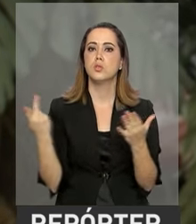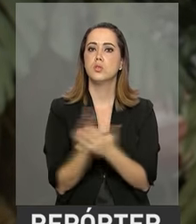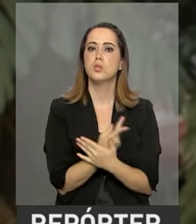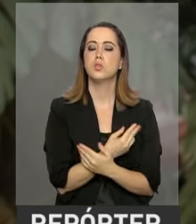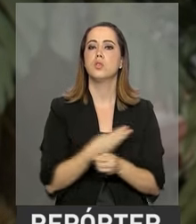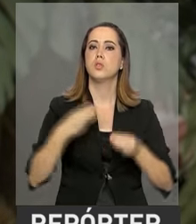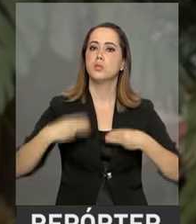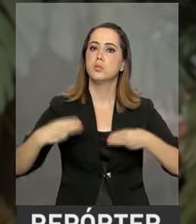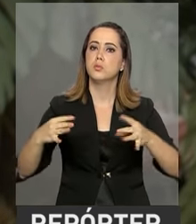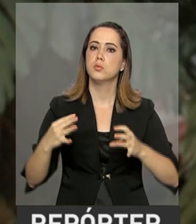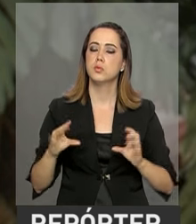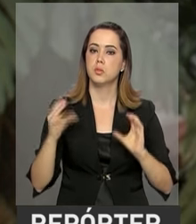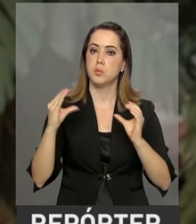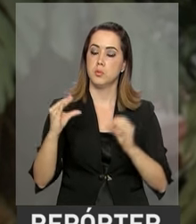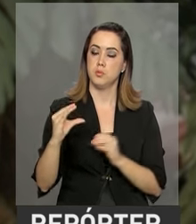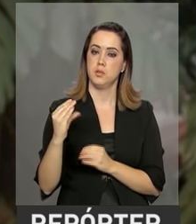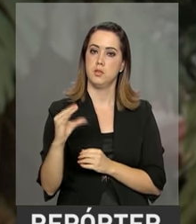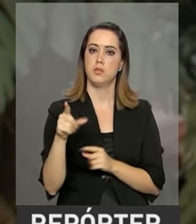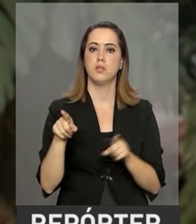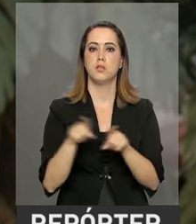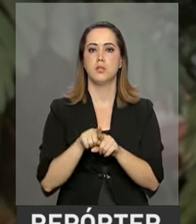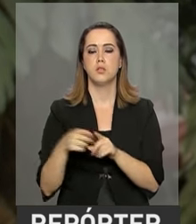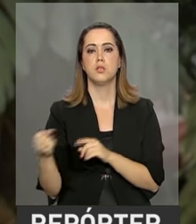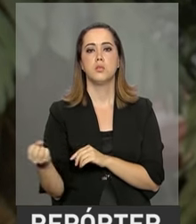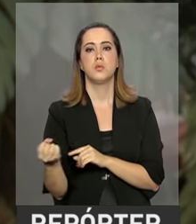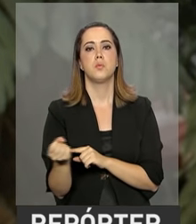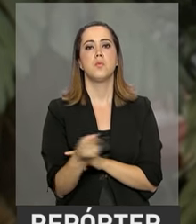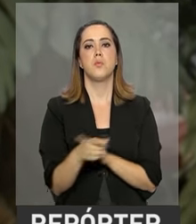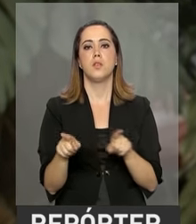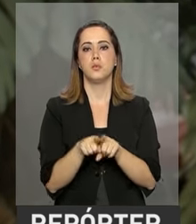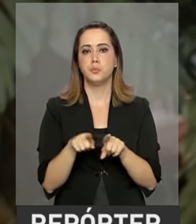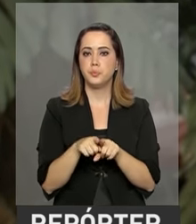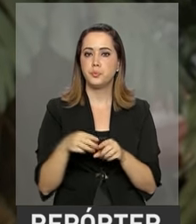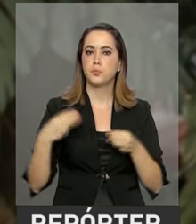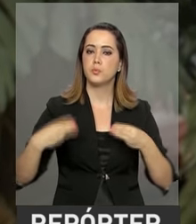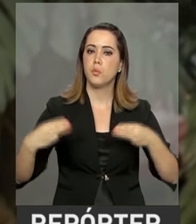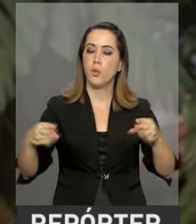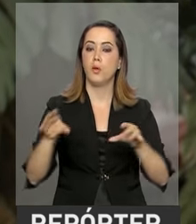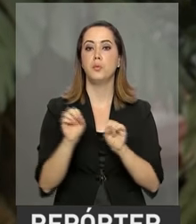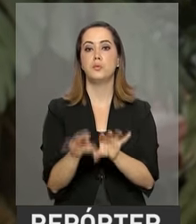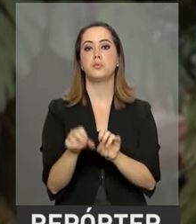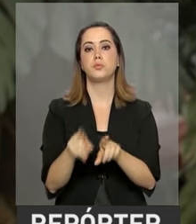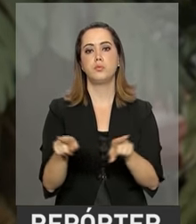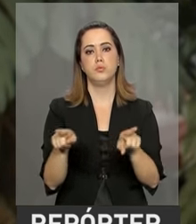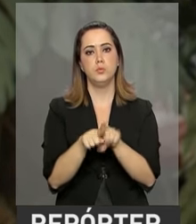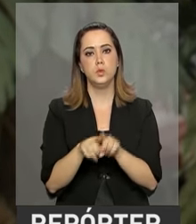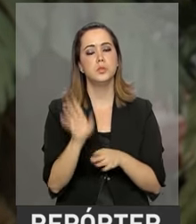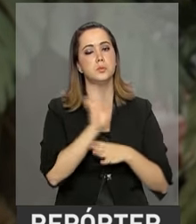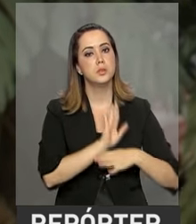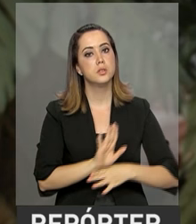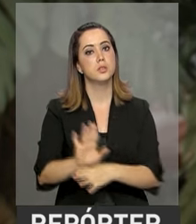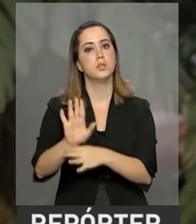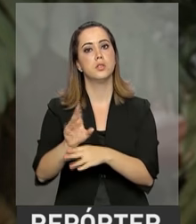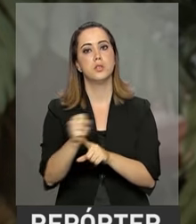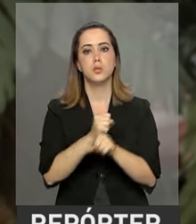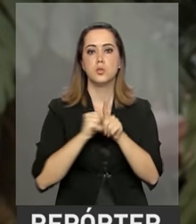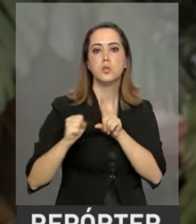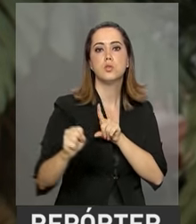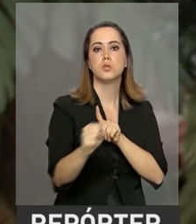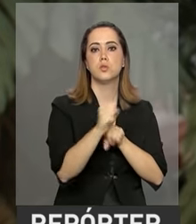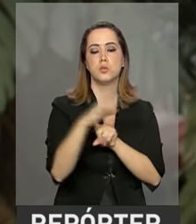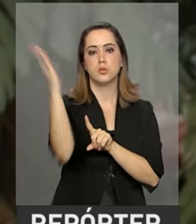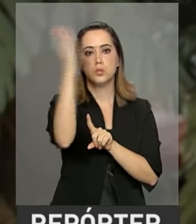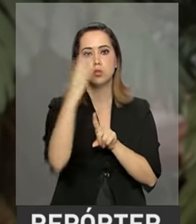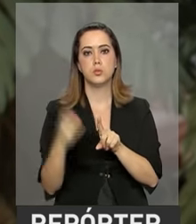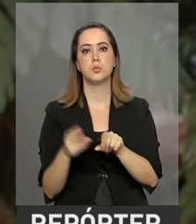Ministérios da Ciência, Tecnologia, Inovações e Comunicações e também da Educação, além de ter o apoio da Sociedade Brasileira